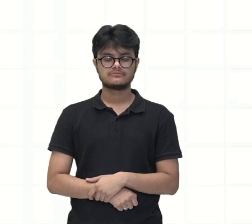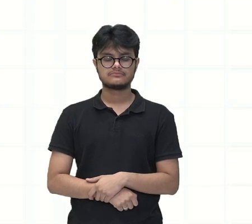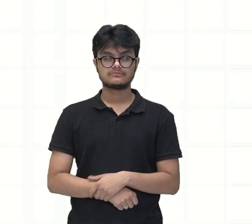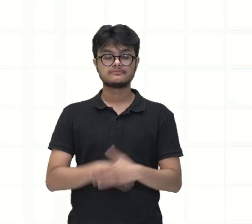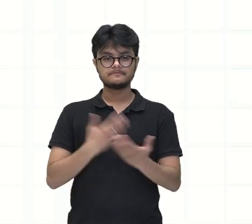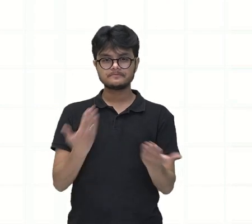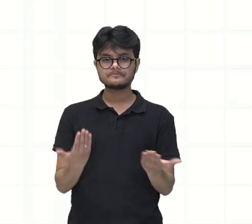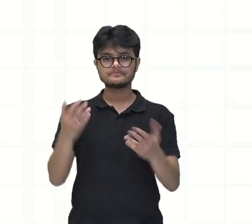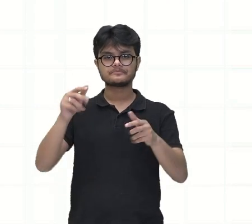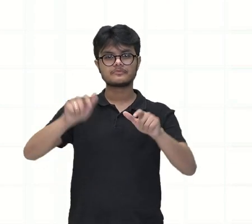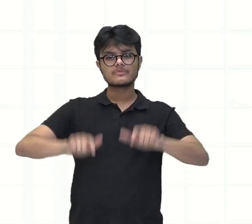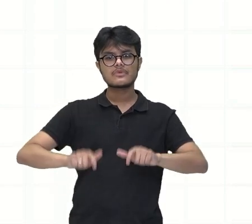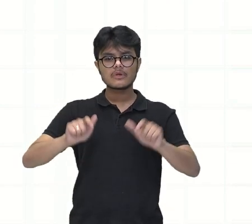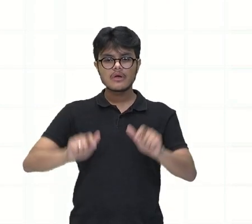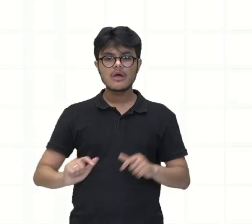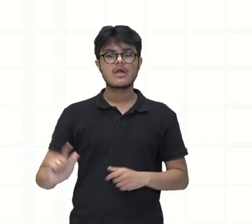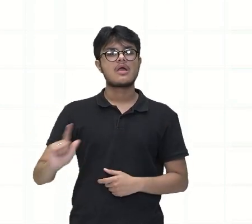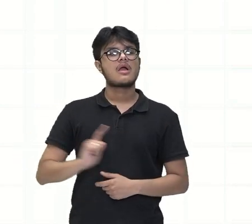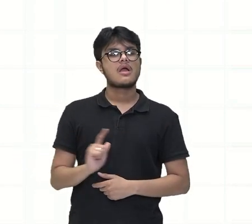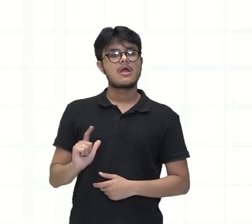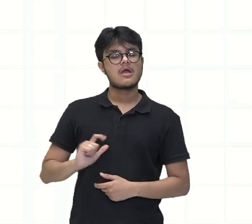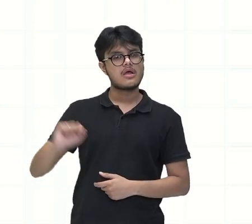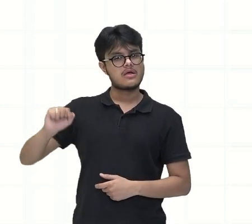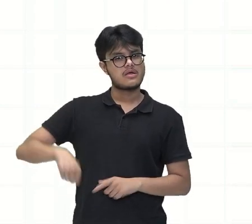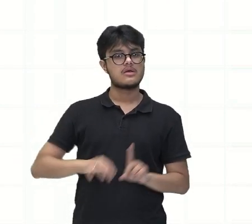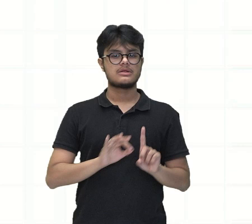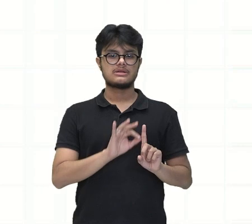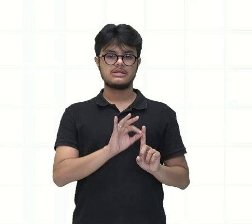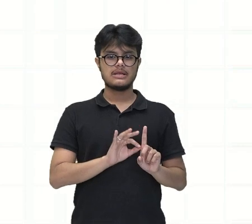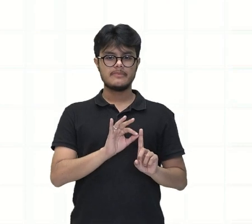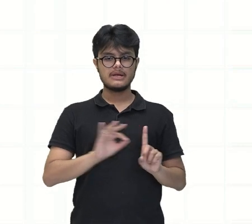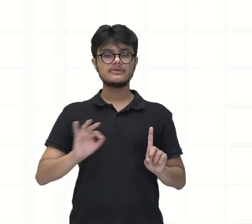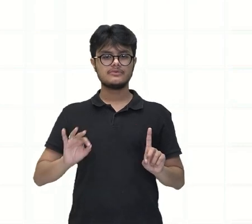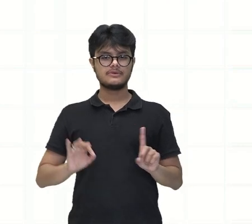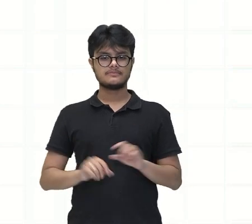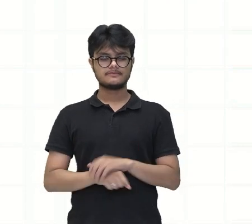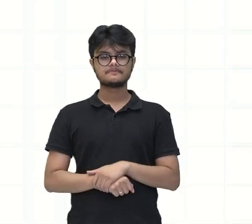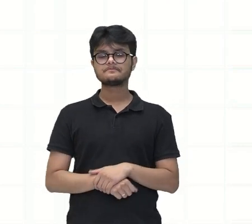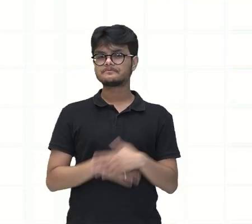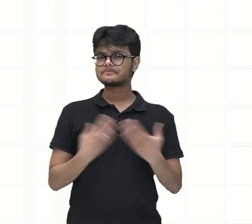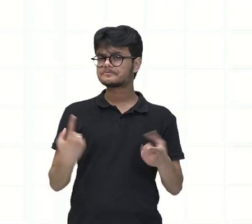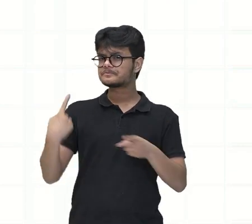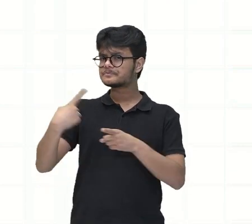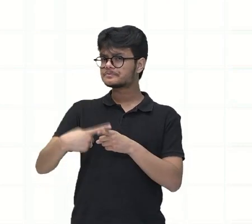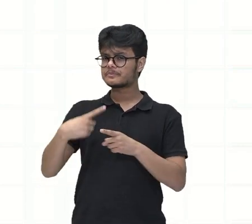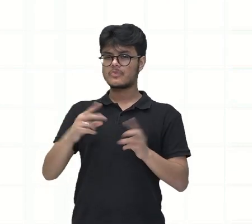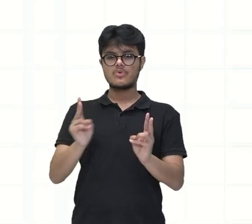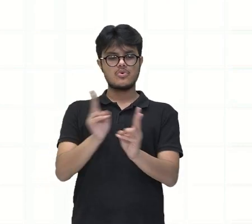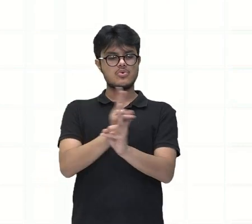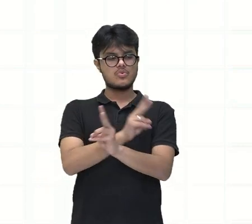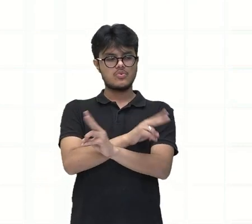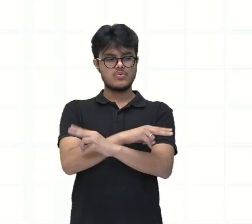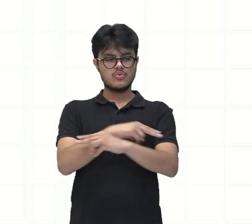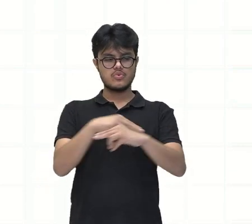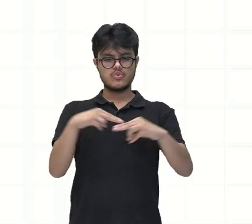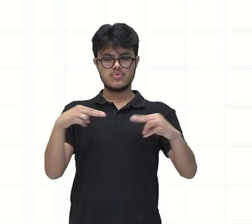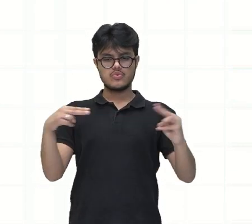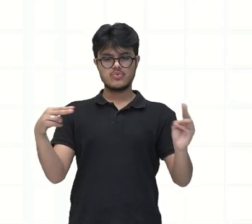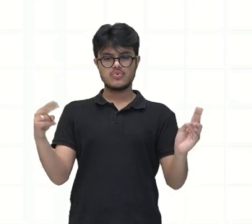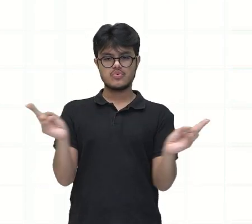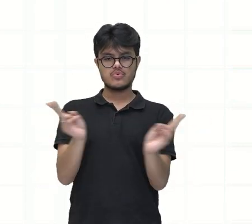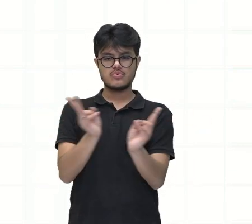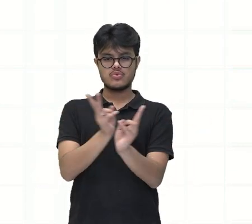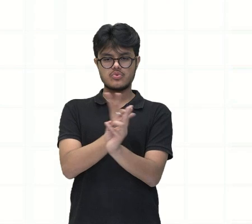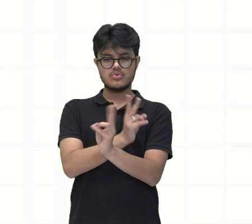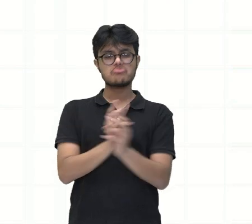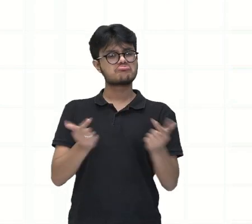têm interferências globalmente, porque essas correntes de ar, elas se movimentam na atmosfera, não